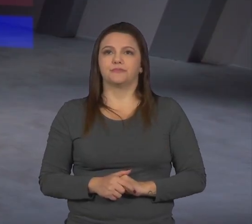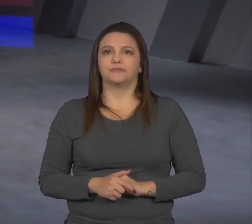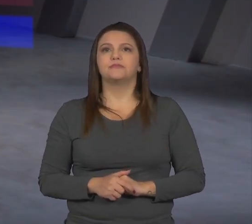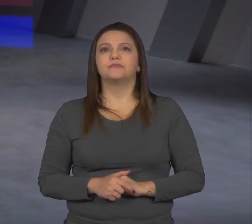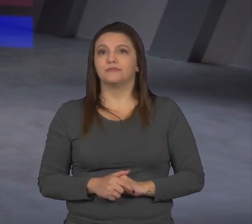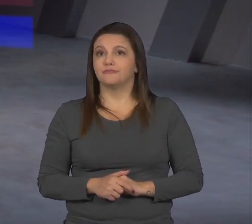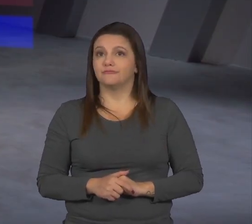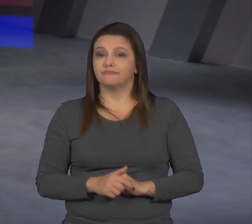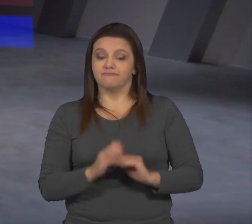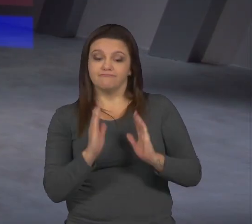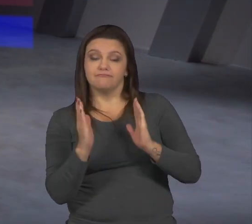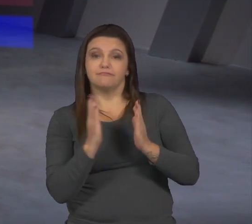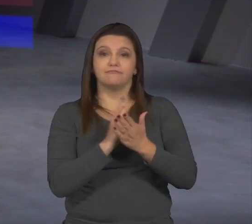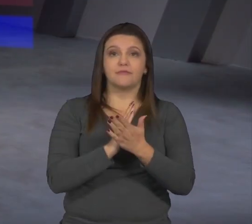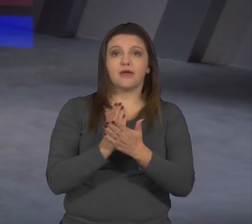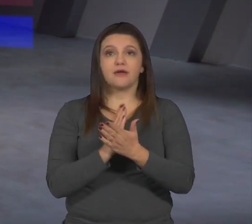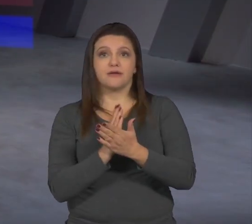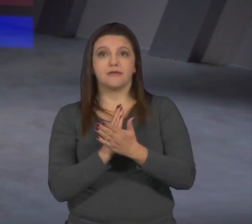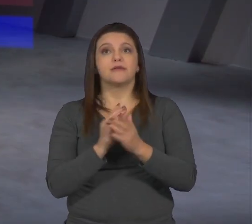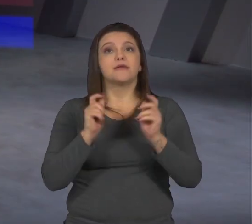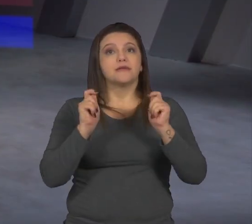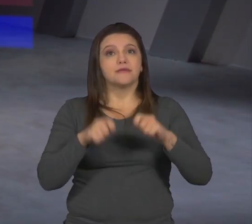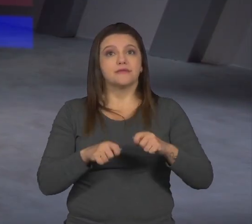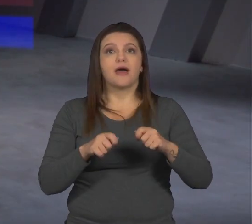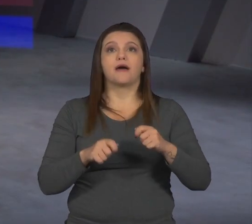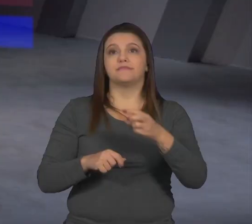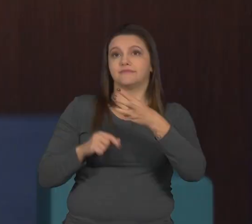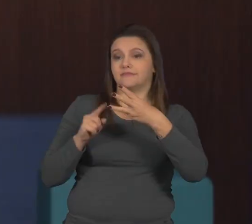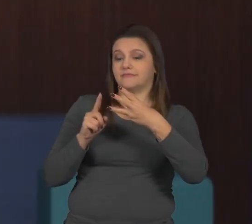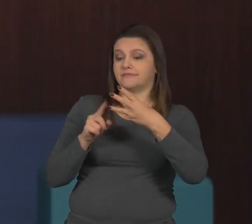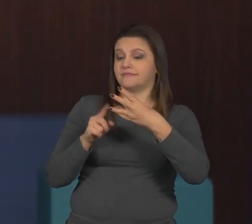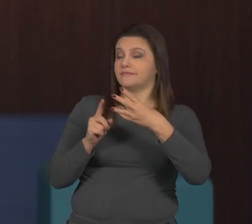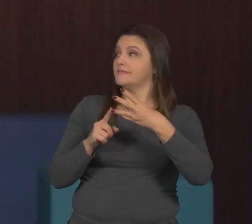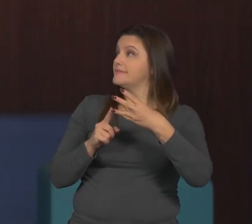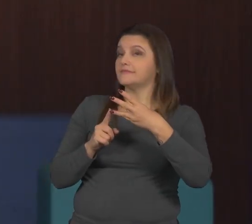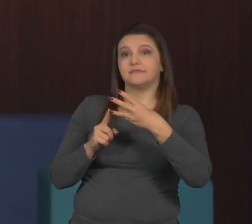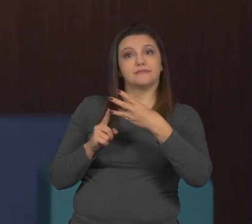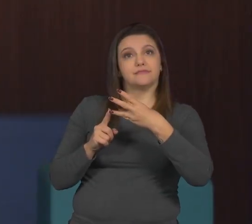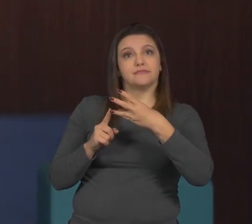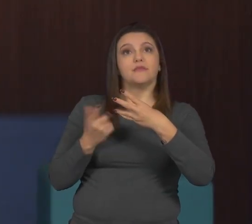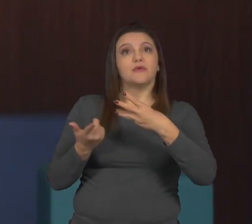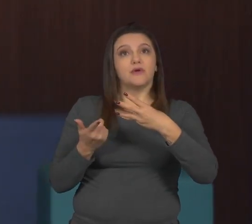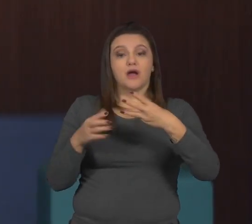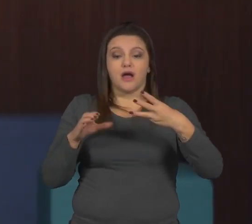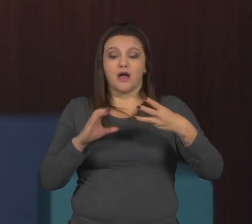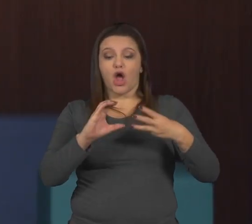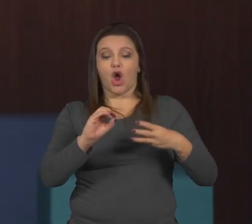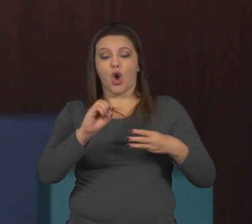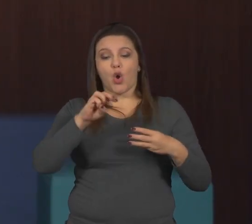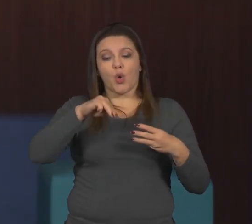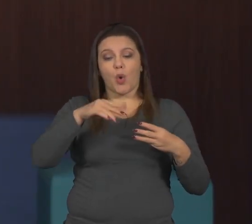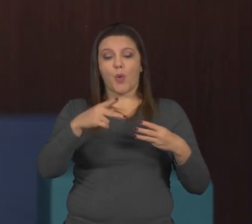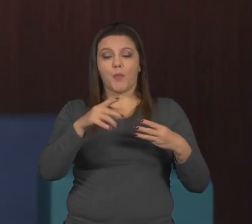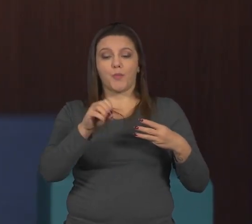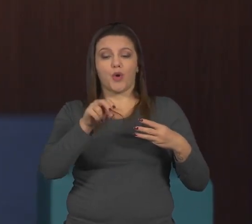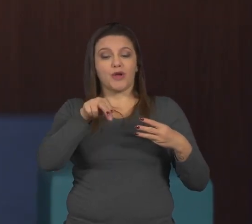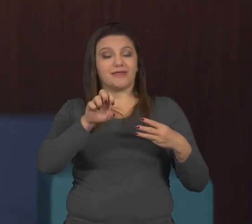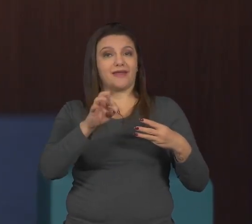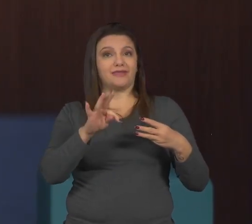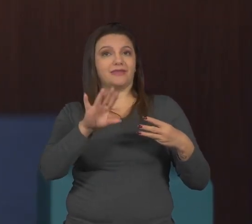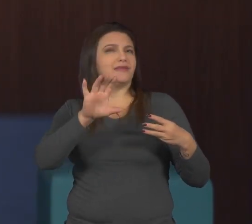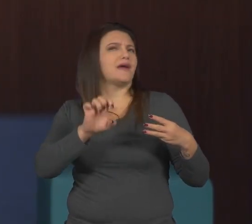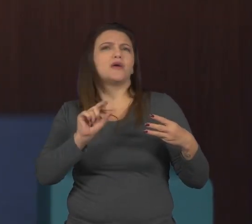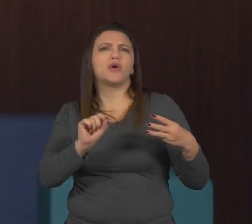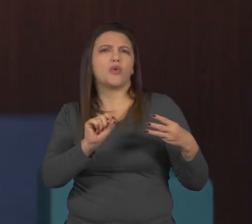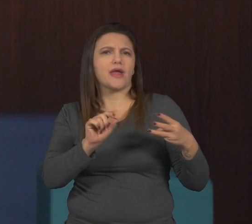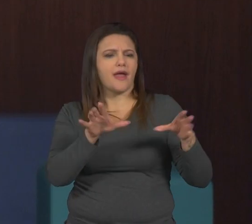Níveis intermediários, reusar um componente. O que é um componente? É um conjunto de classes, né? Na verdade, dos